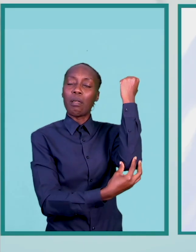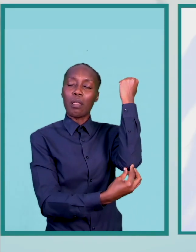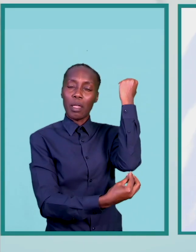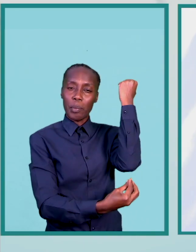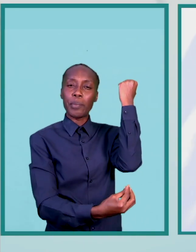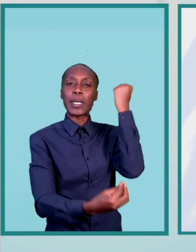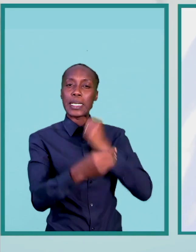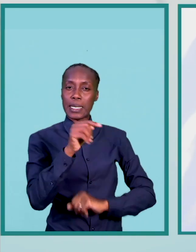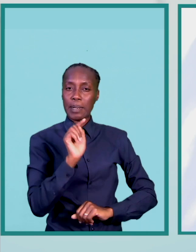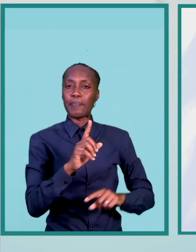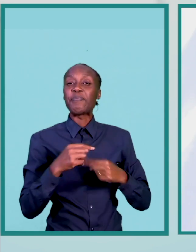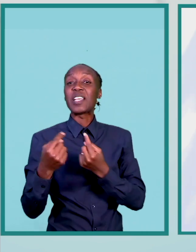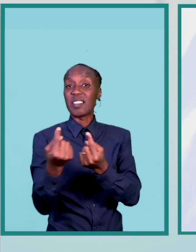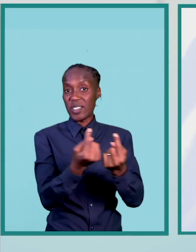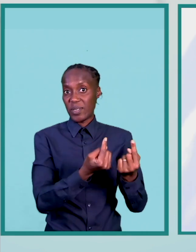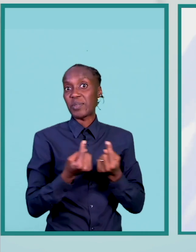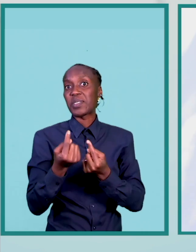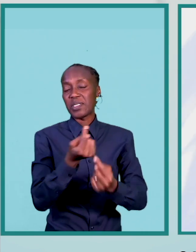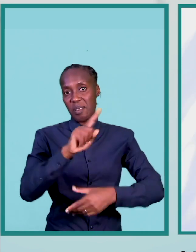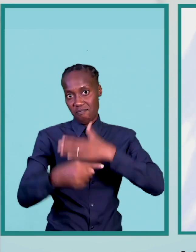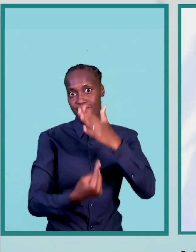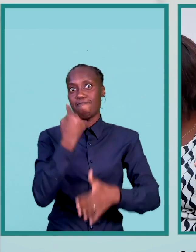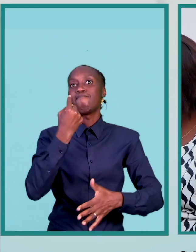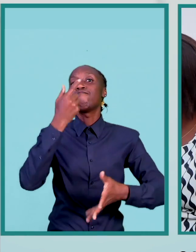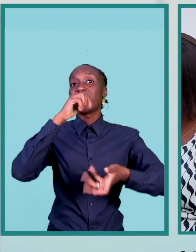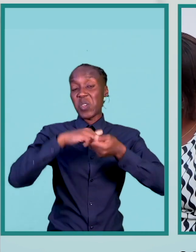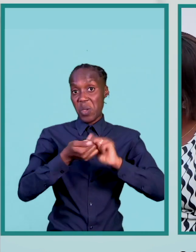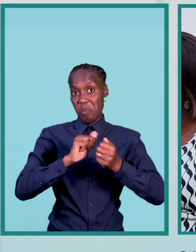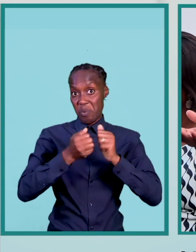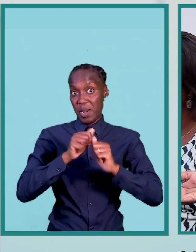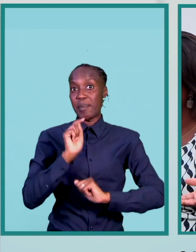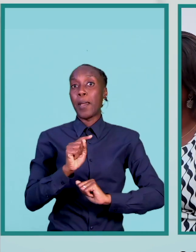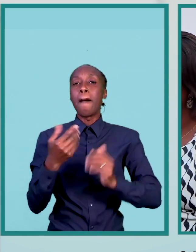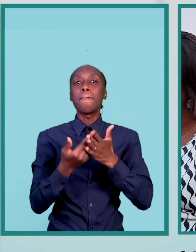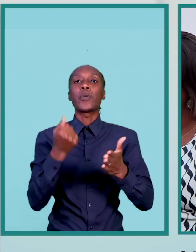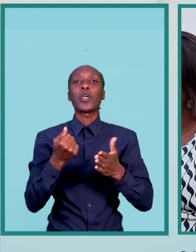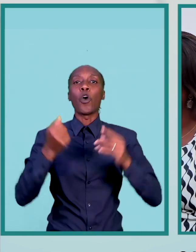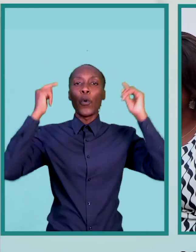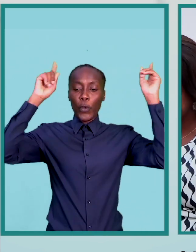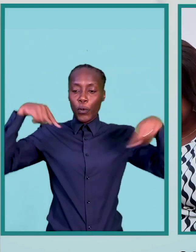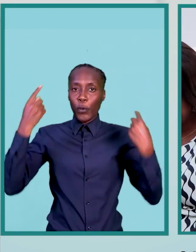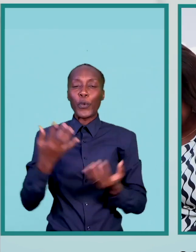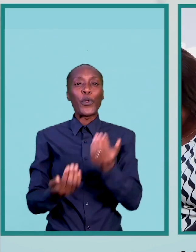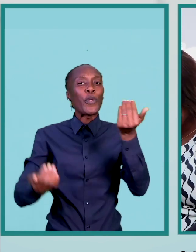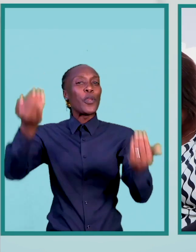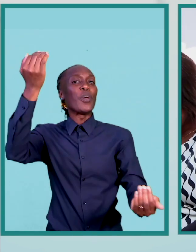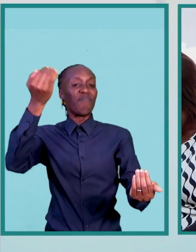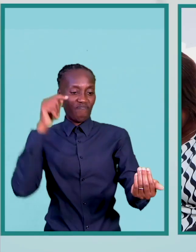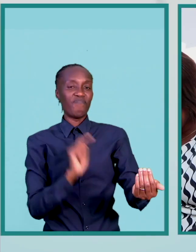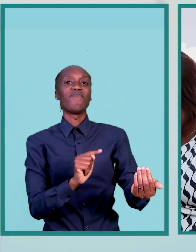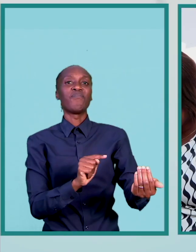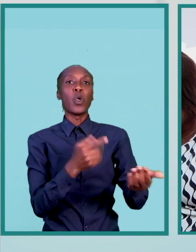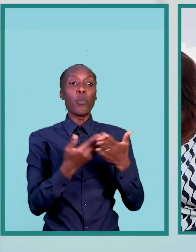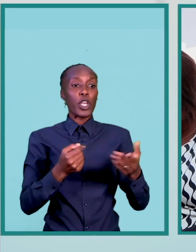maior... É o maior, vamos dizer, o maior fator que proporciona esta união de crianças.